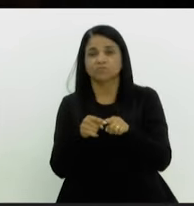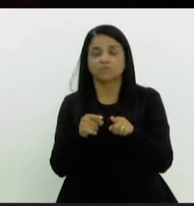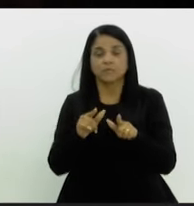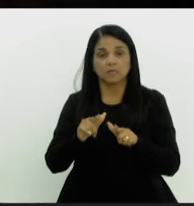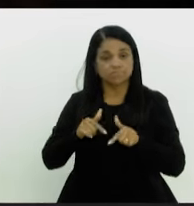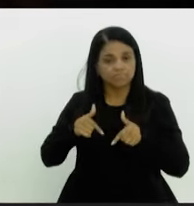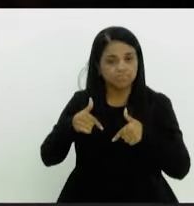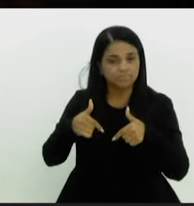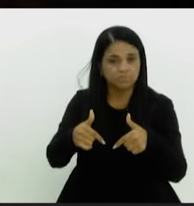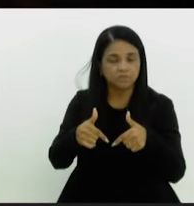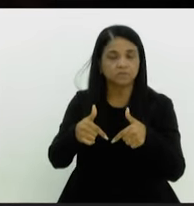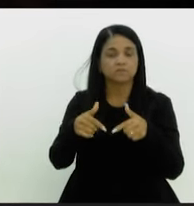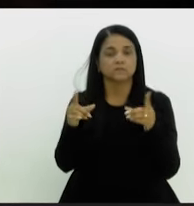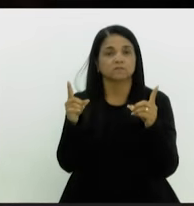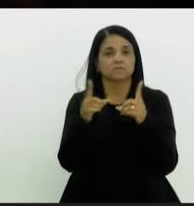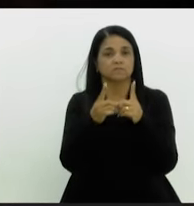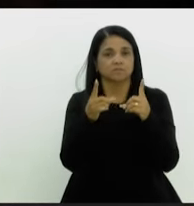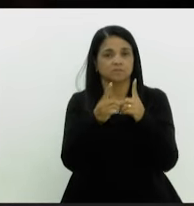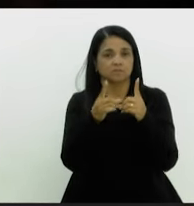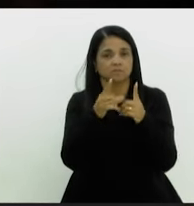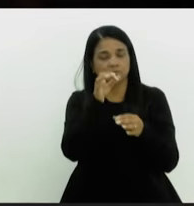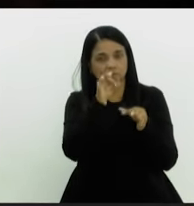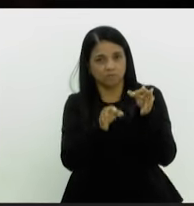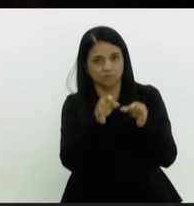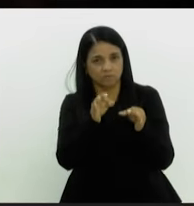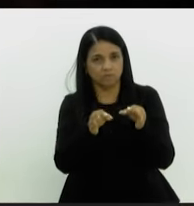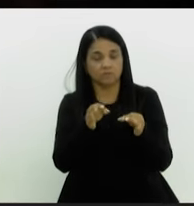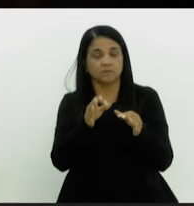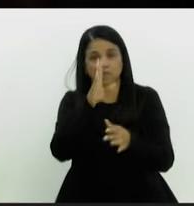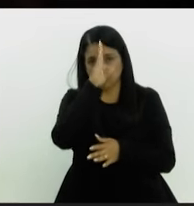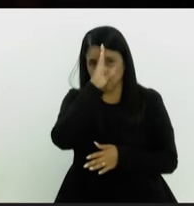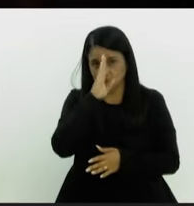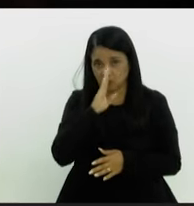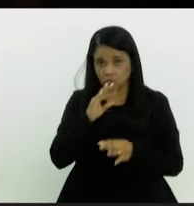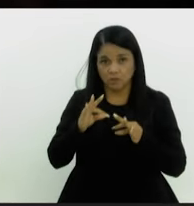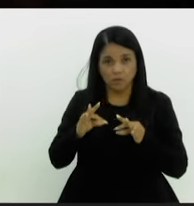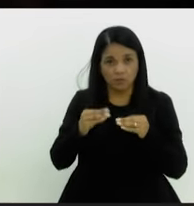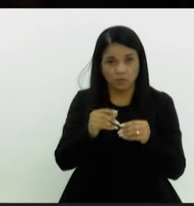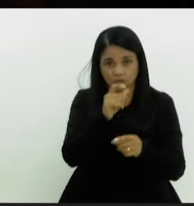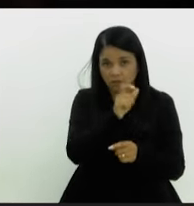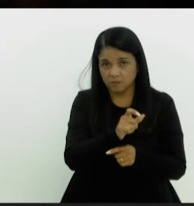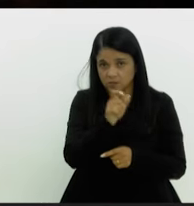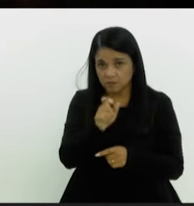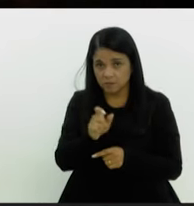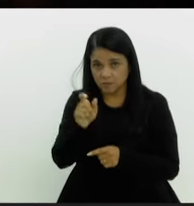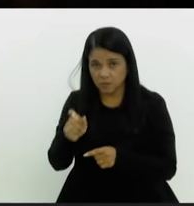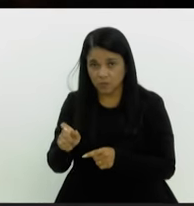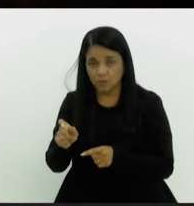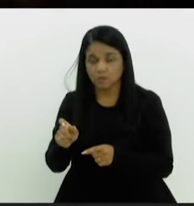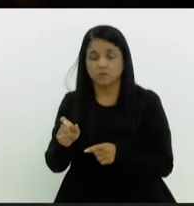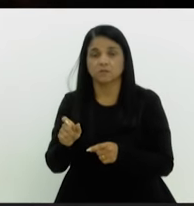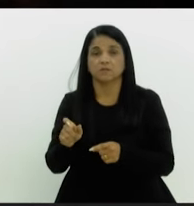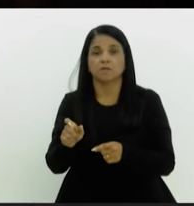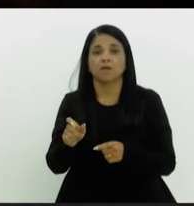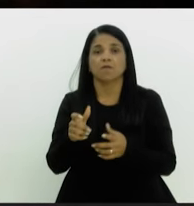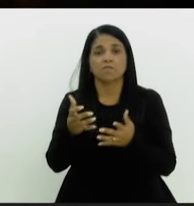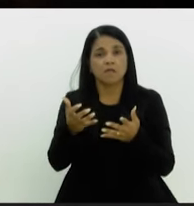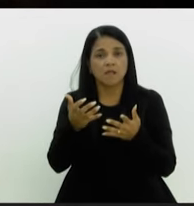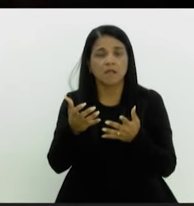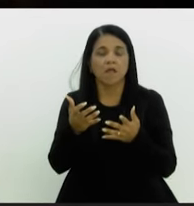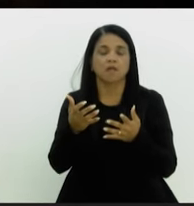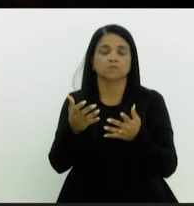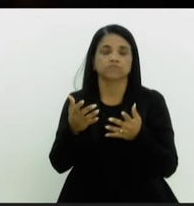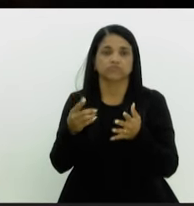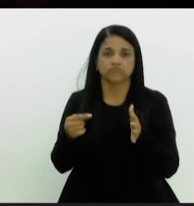prestar assistência jurídica integral e gratuita a todas as pessoas que a ela recorre